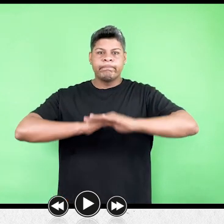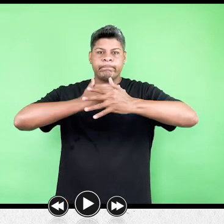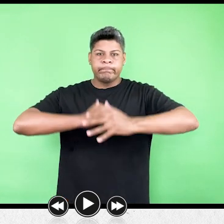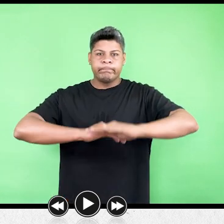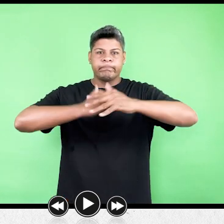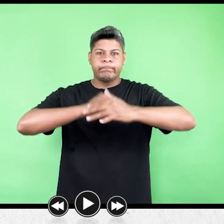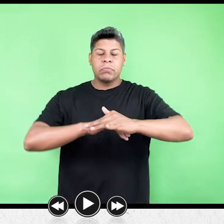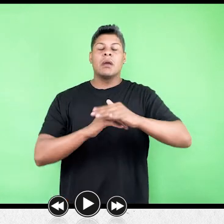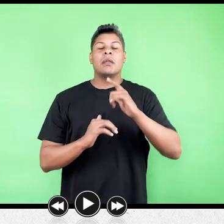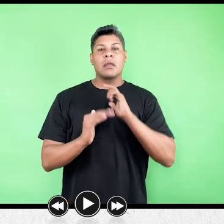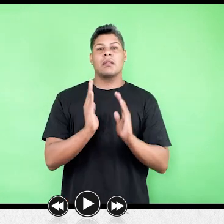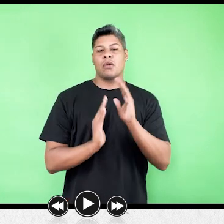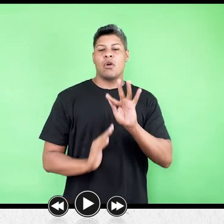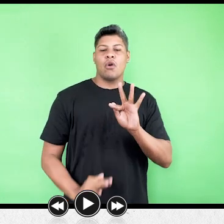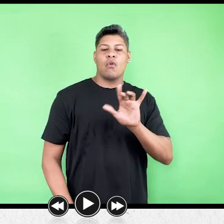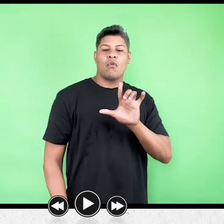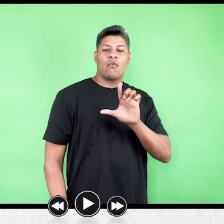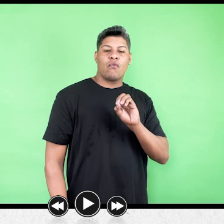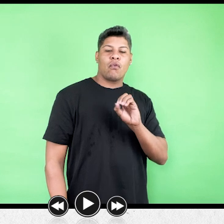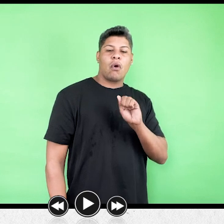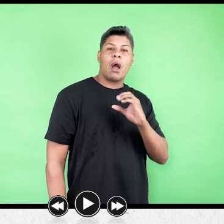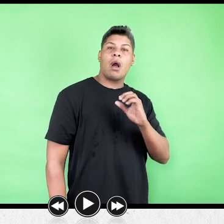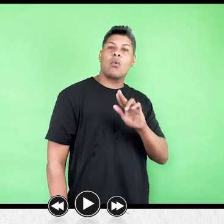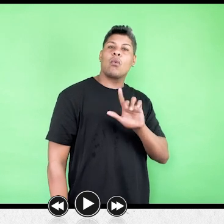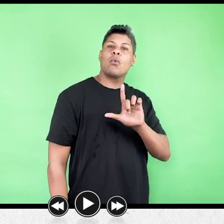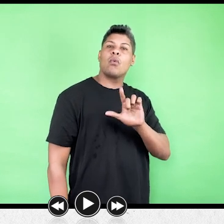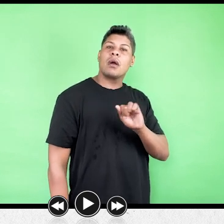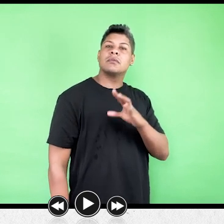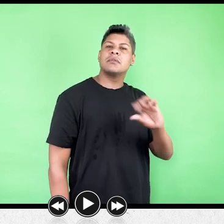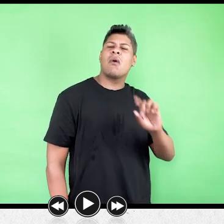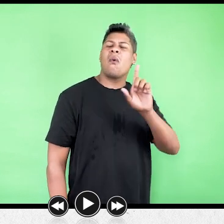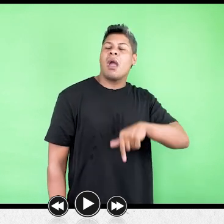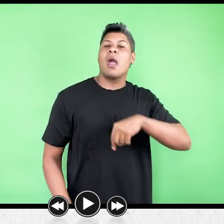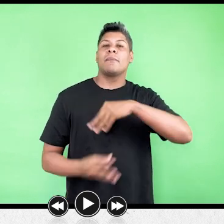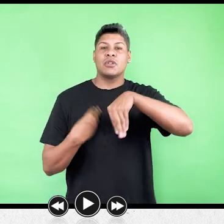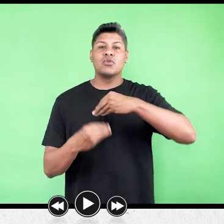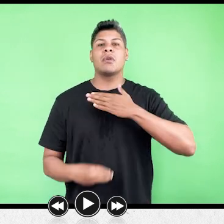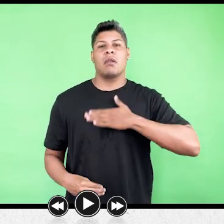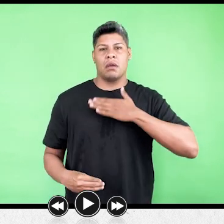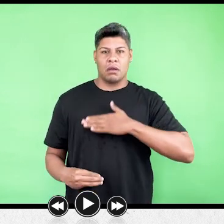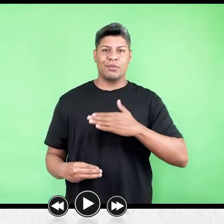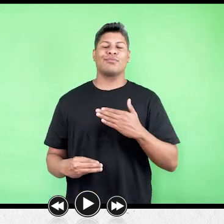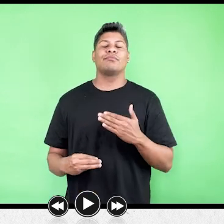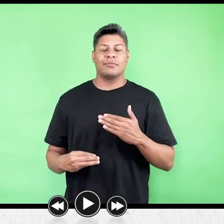de floculação, que é também chamada de uma mistura lenta, Então, é o processo pelo qual as